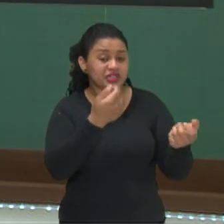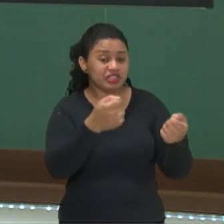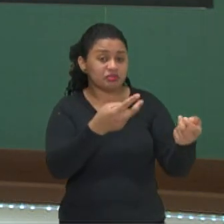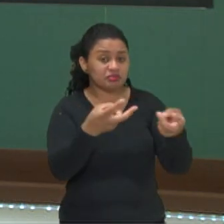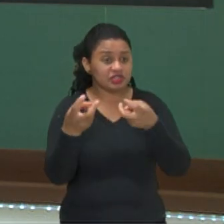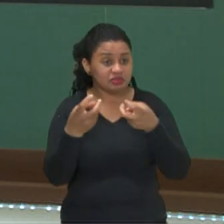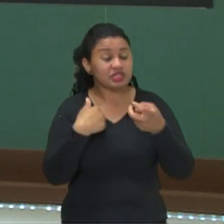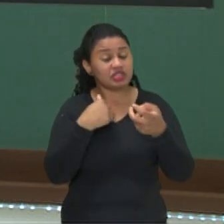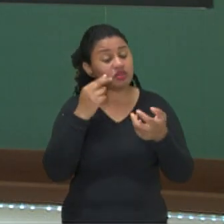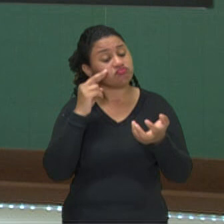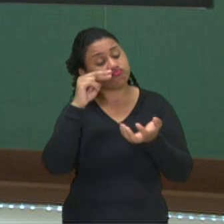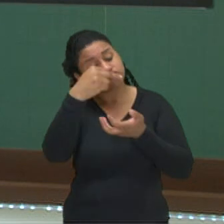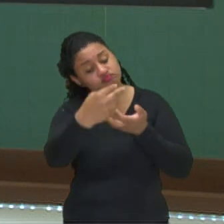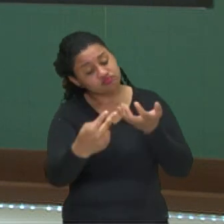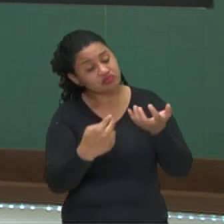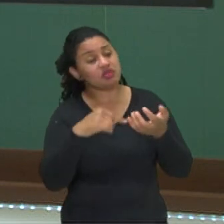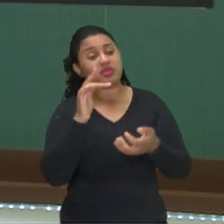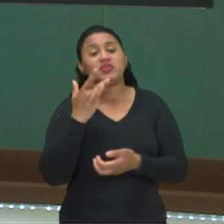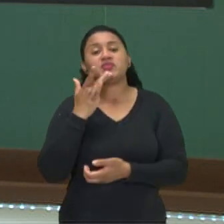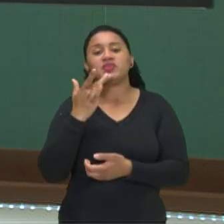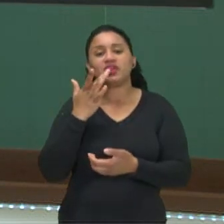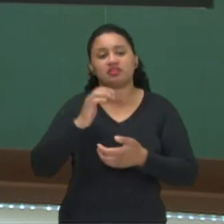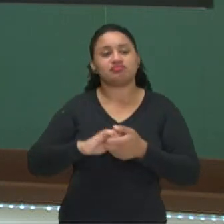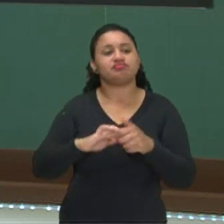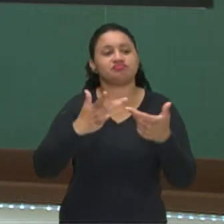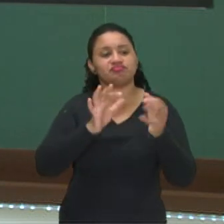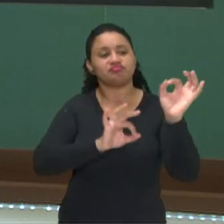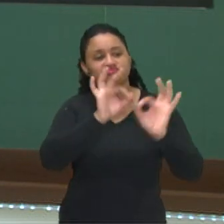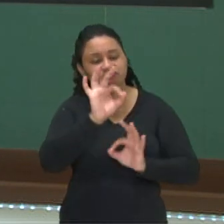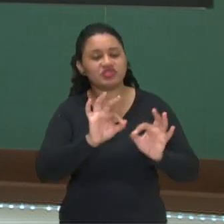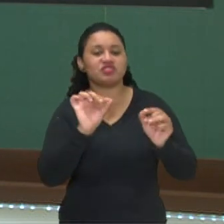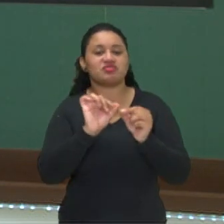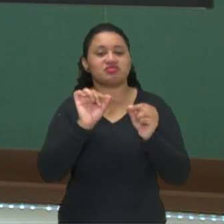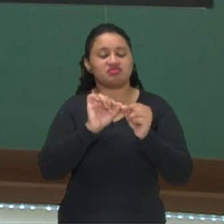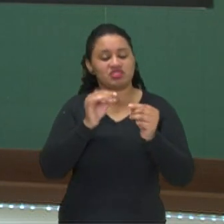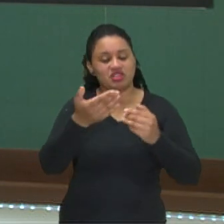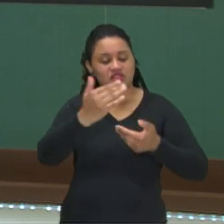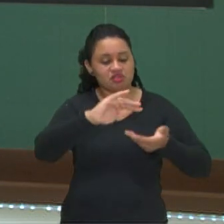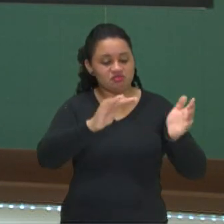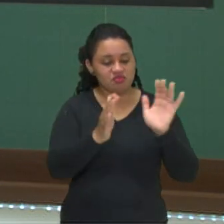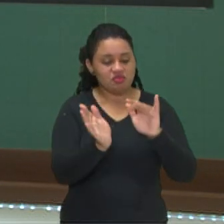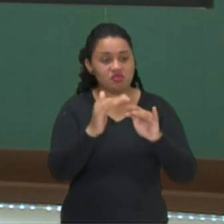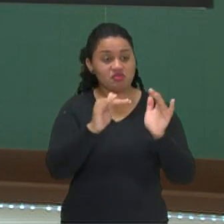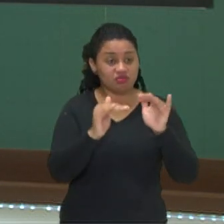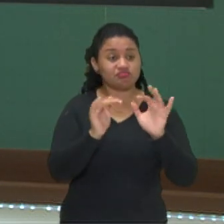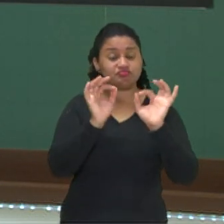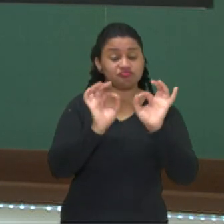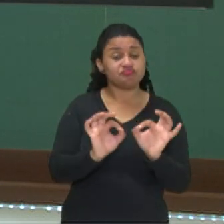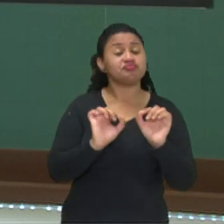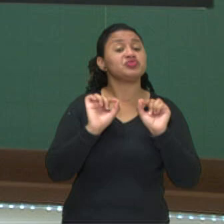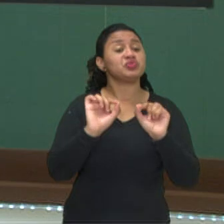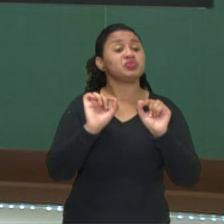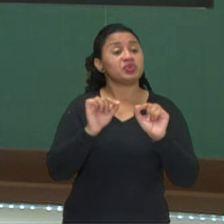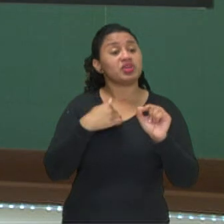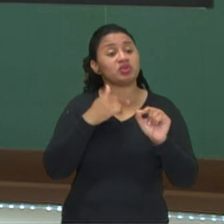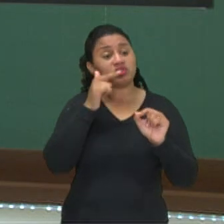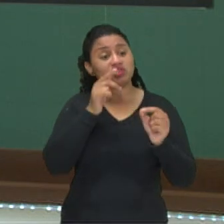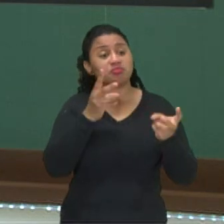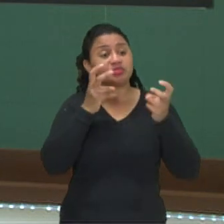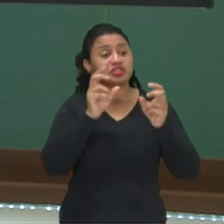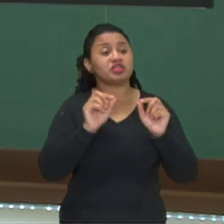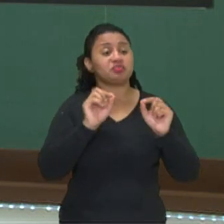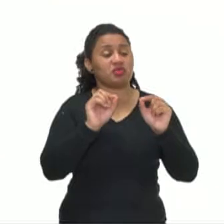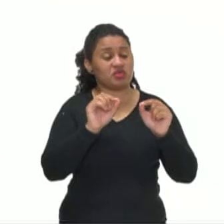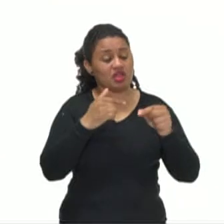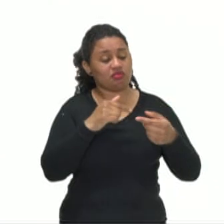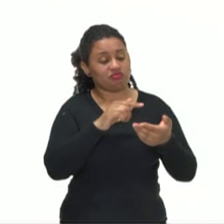espacial, facilita muito. Então, fazendo a montagem desse hexaedro regular, nós vamos